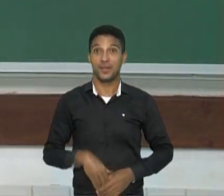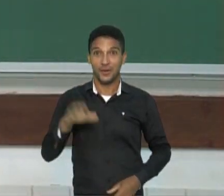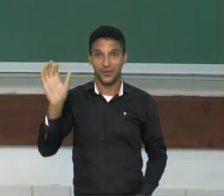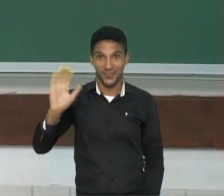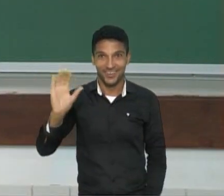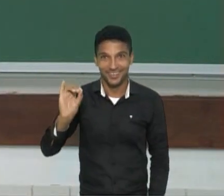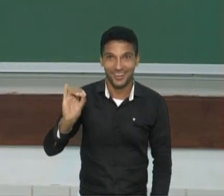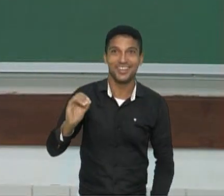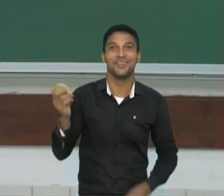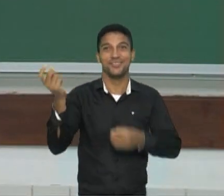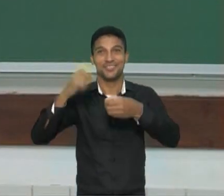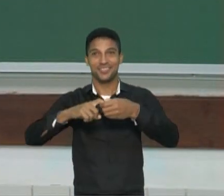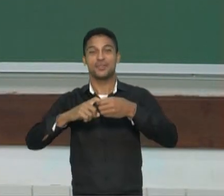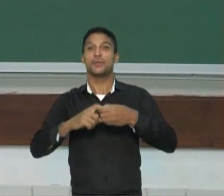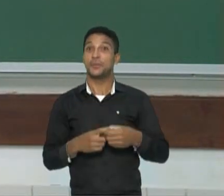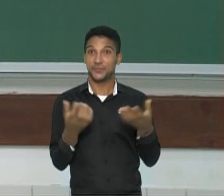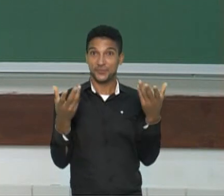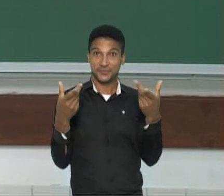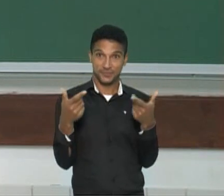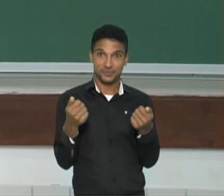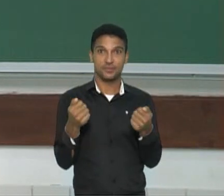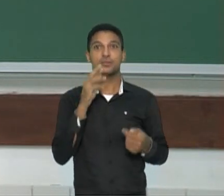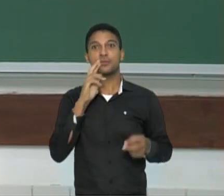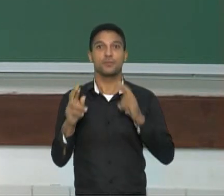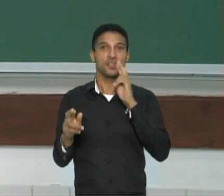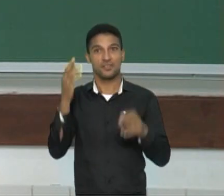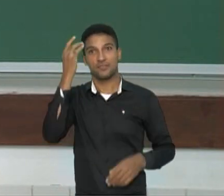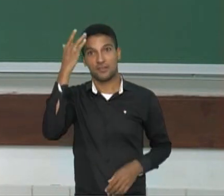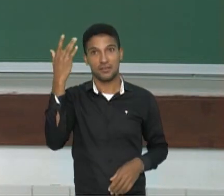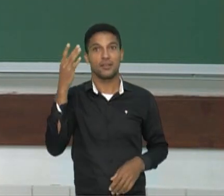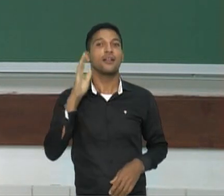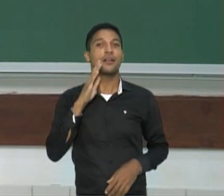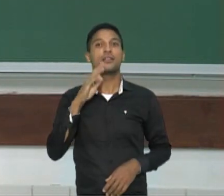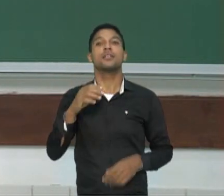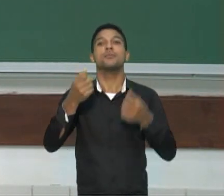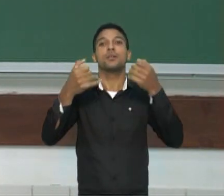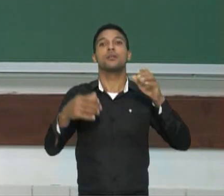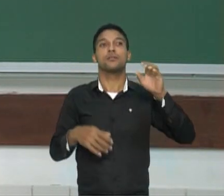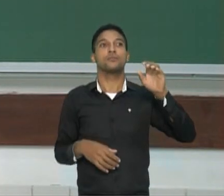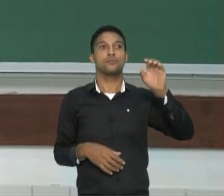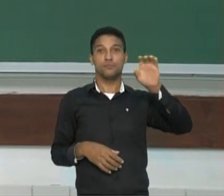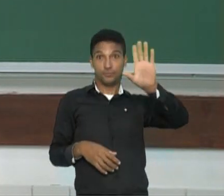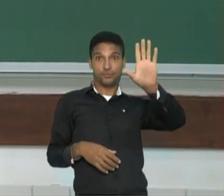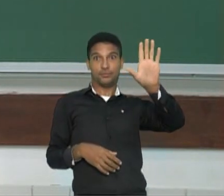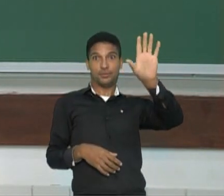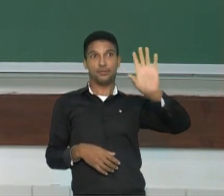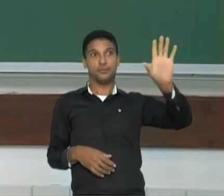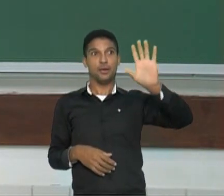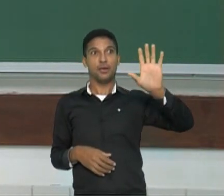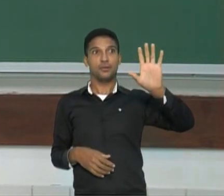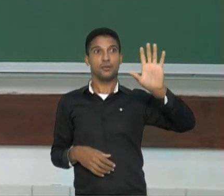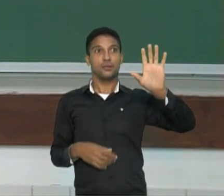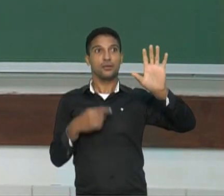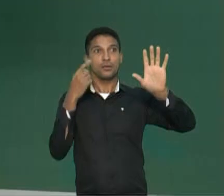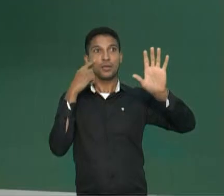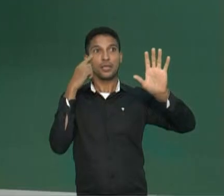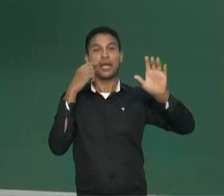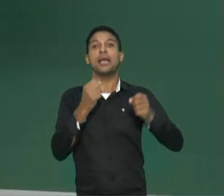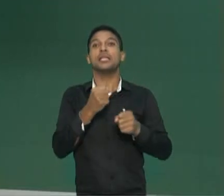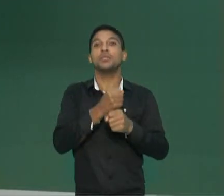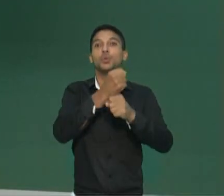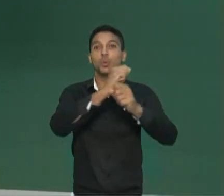Oi, voltamos aqui, pessoal. Maravilha. Respostinha fácil, muito legal. A gente está falando aqui de contraforte, né, que era a principal estrutura